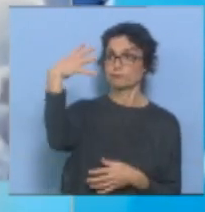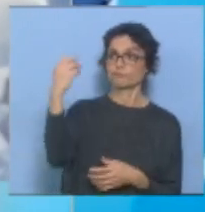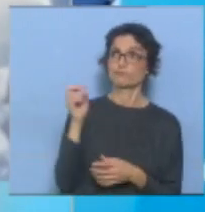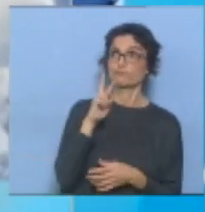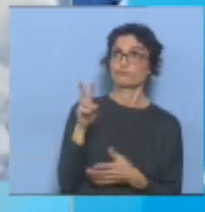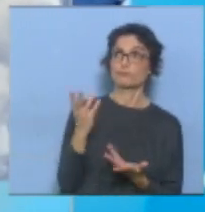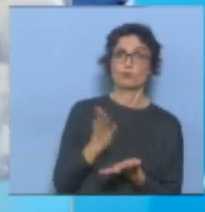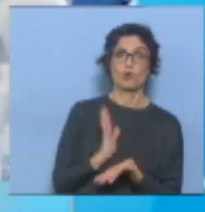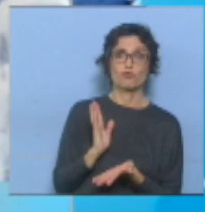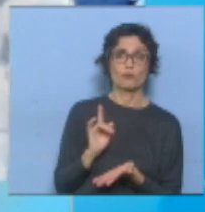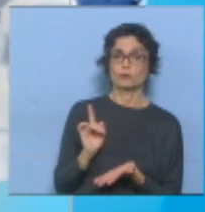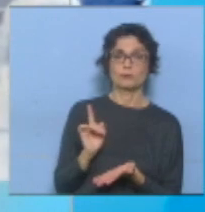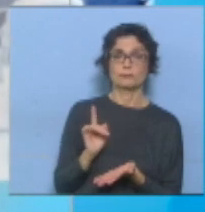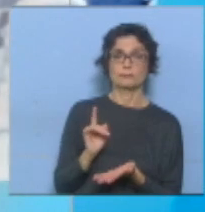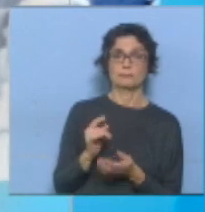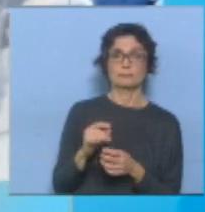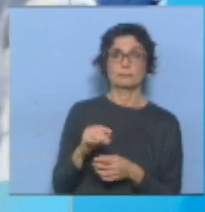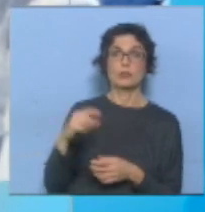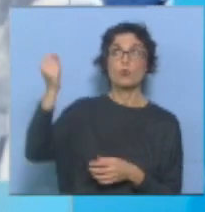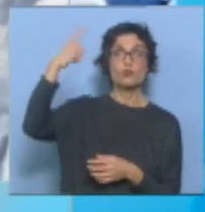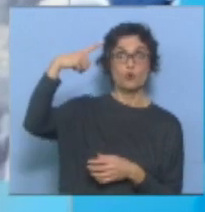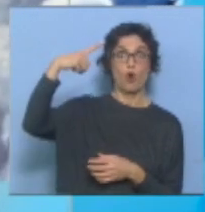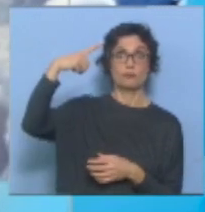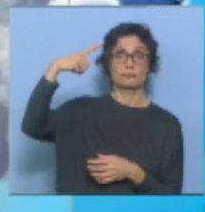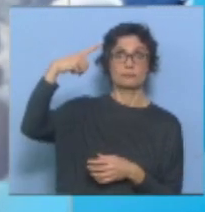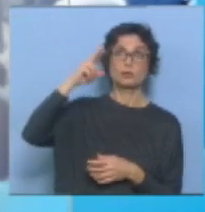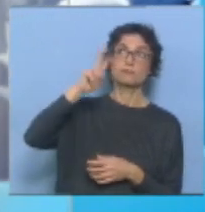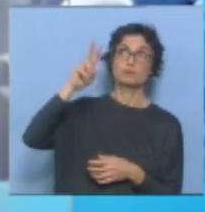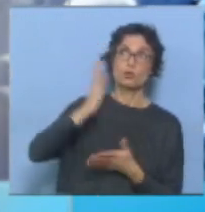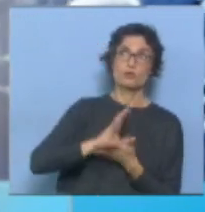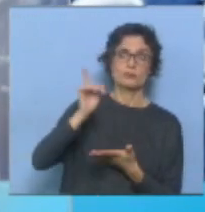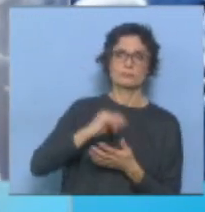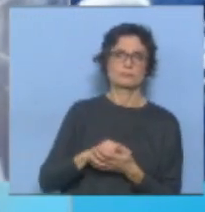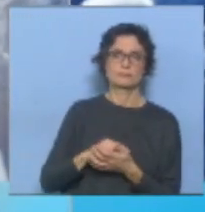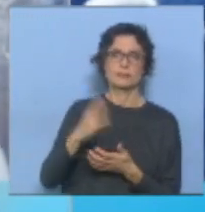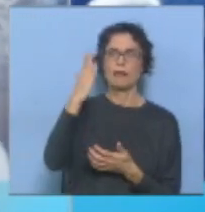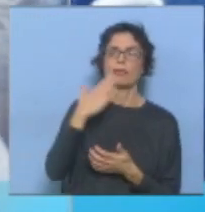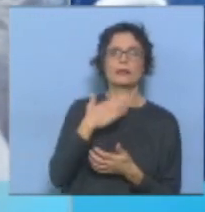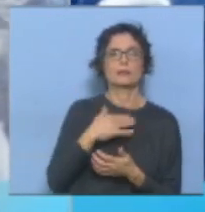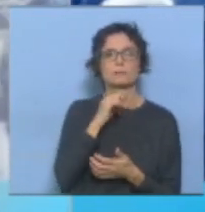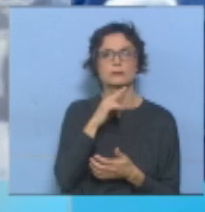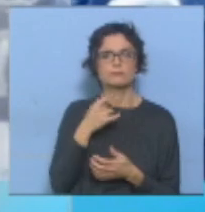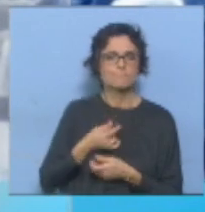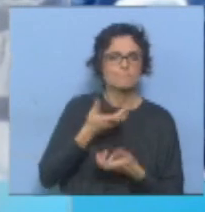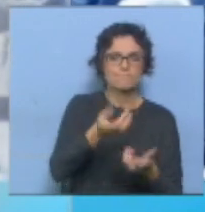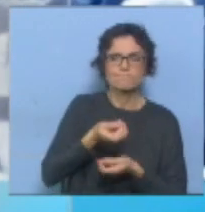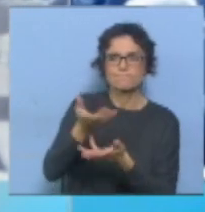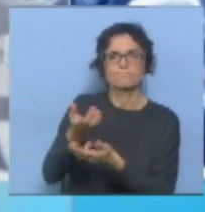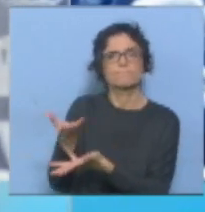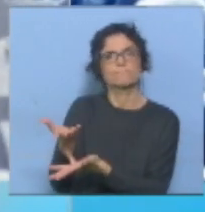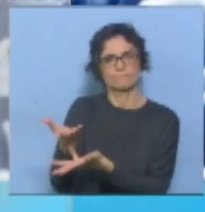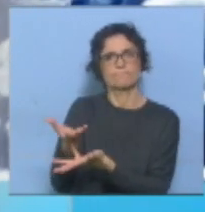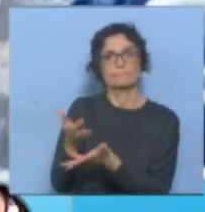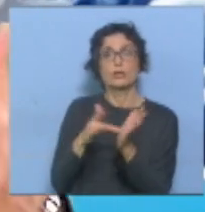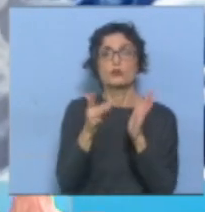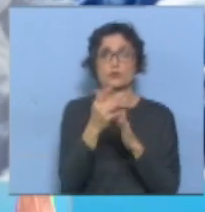nos pomos a olhar diretamente para o sol. Existem estes dois elementos, imagens poderosas na linguagem de Jesus, existem na medida